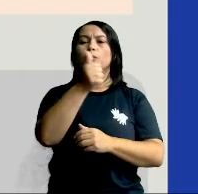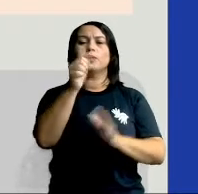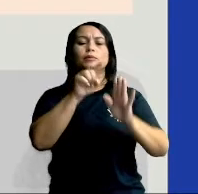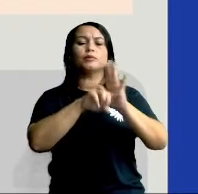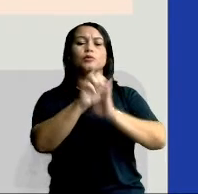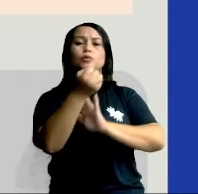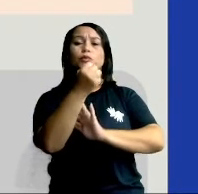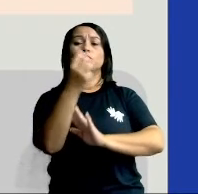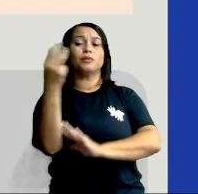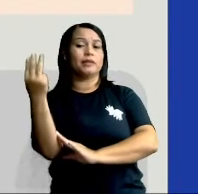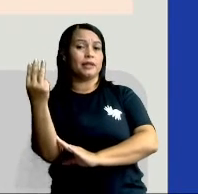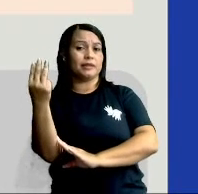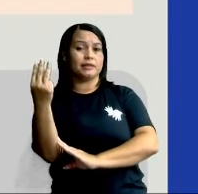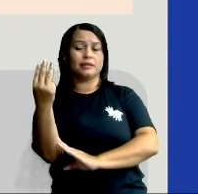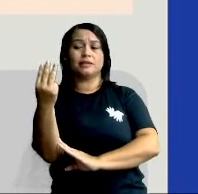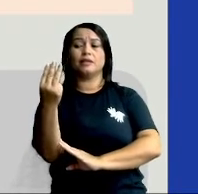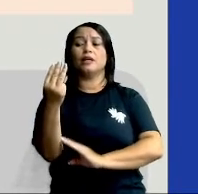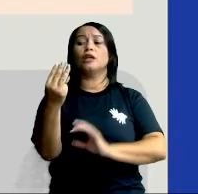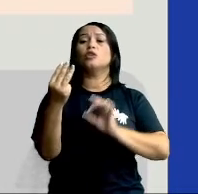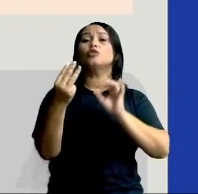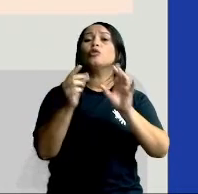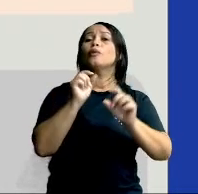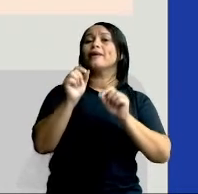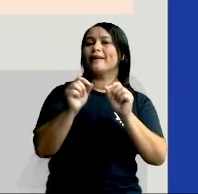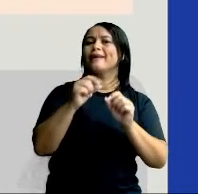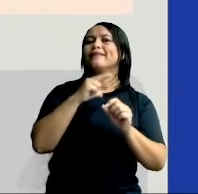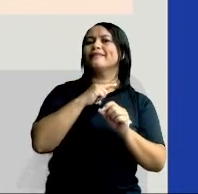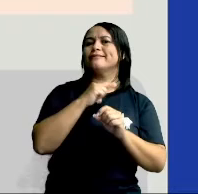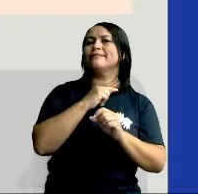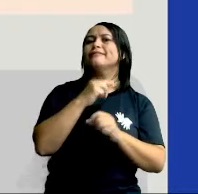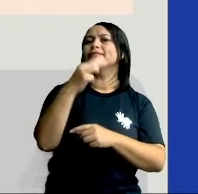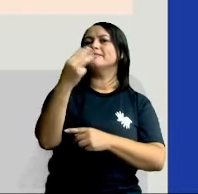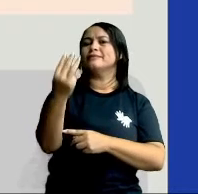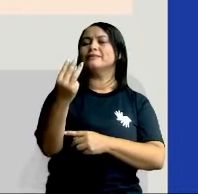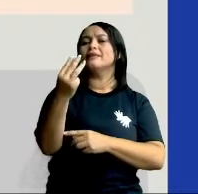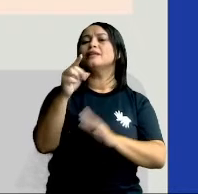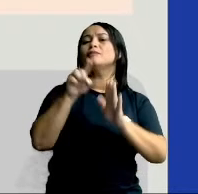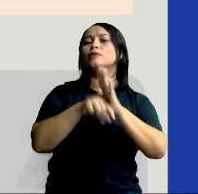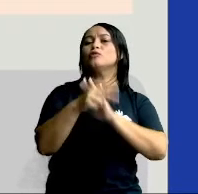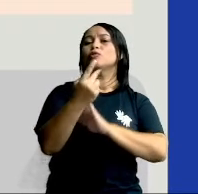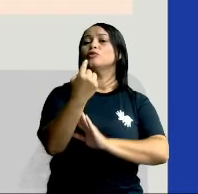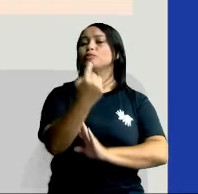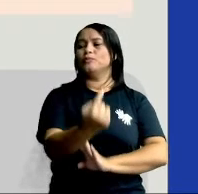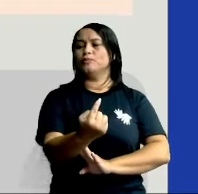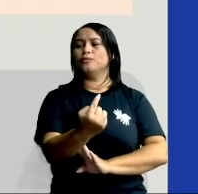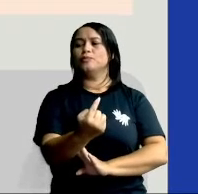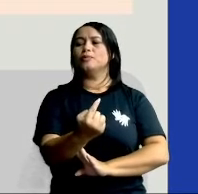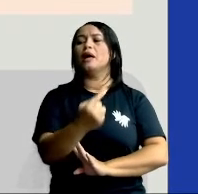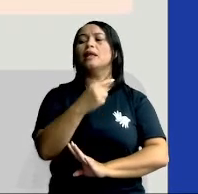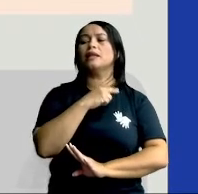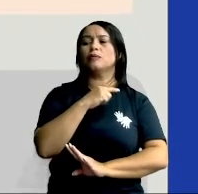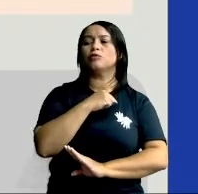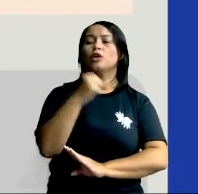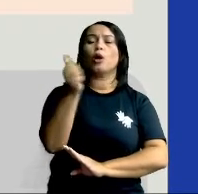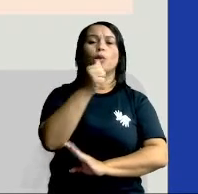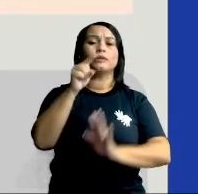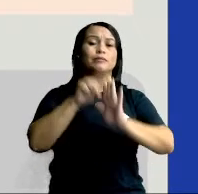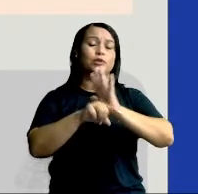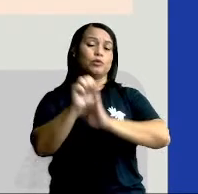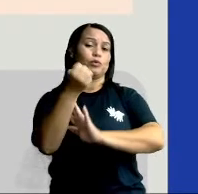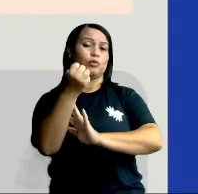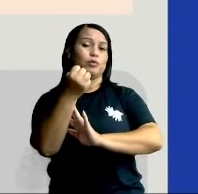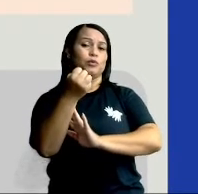11 menos 8, 3. Só que sobra o quem? 3 dezenas, 3 menos 2, 1. Então, a gente vai ter 11 menos